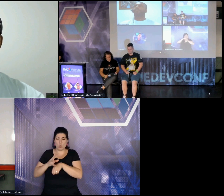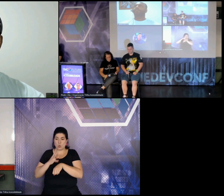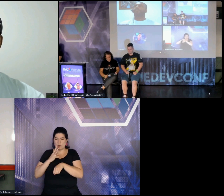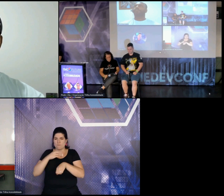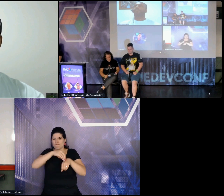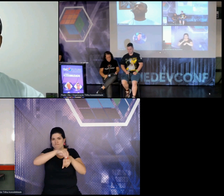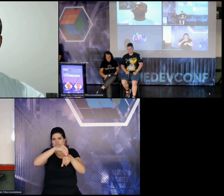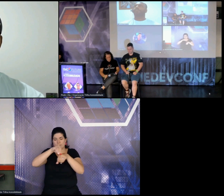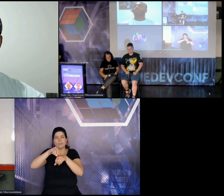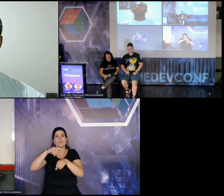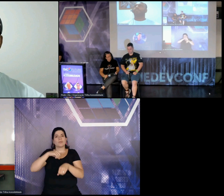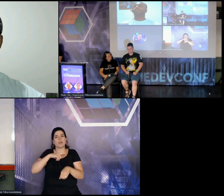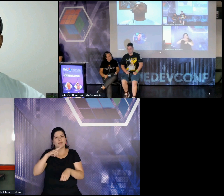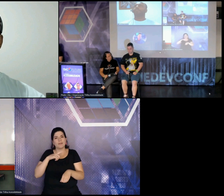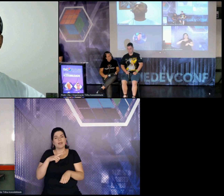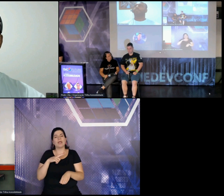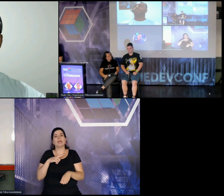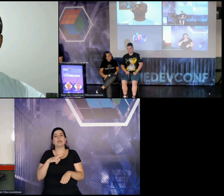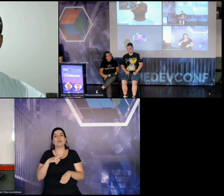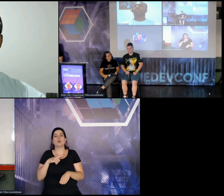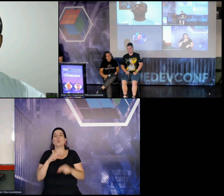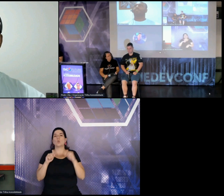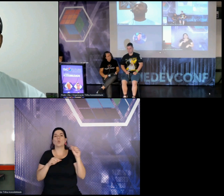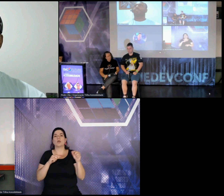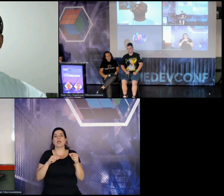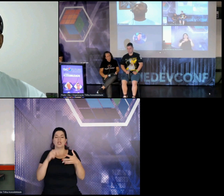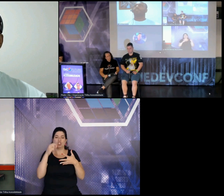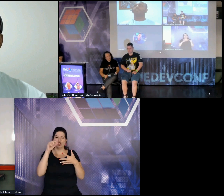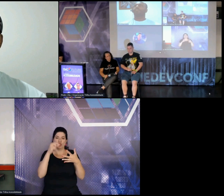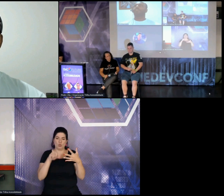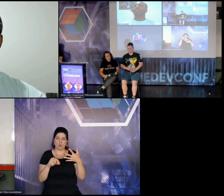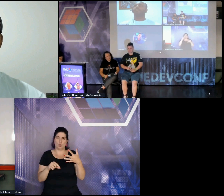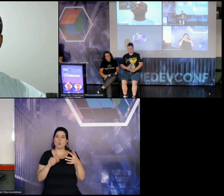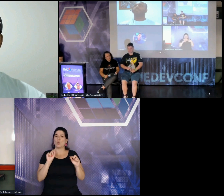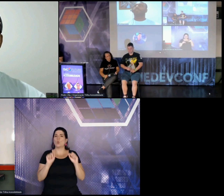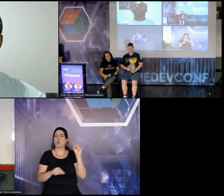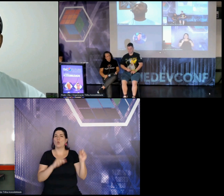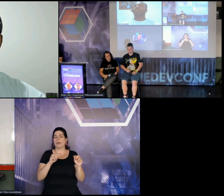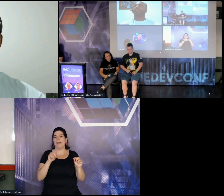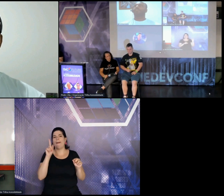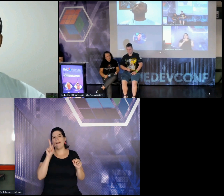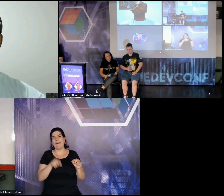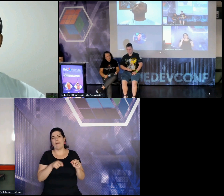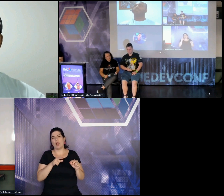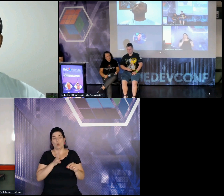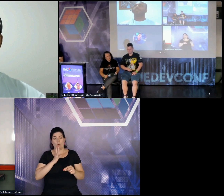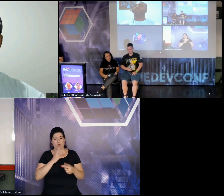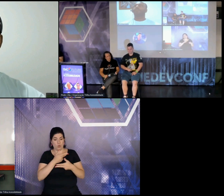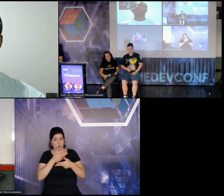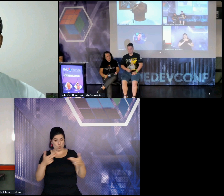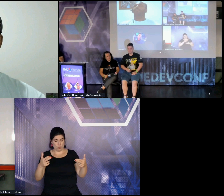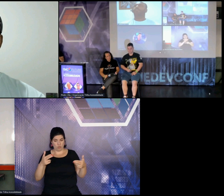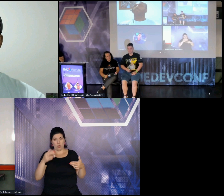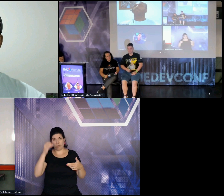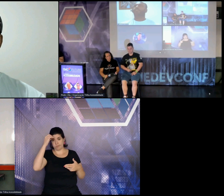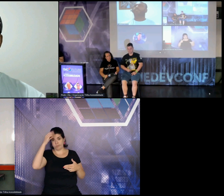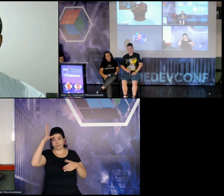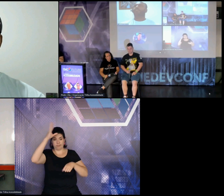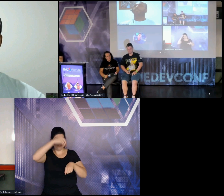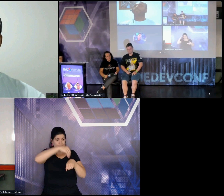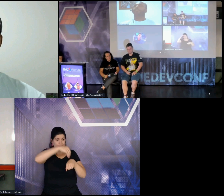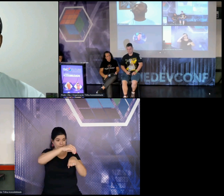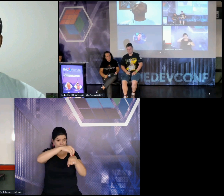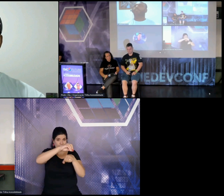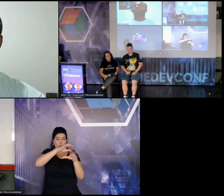Inclusive fizemos um próprio Shift Left, que é levar alguns conhecimentos, né? Do time